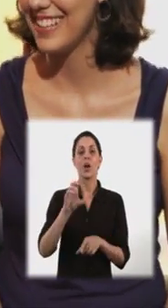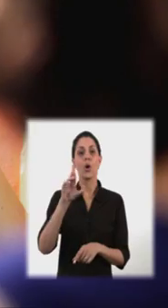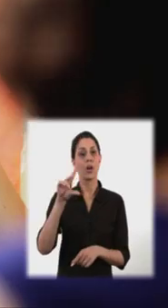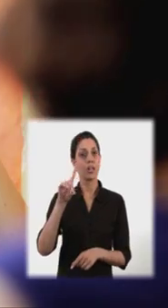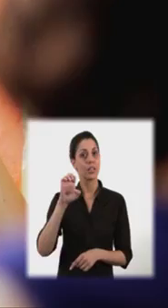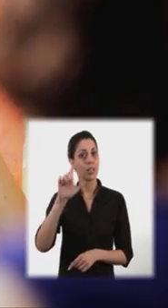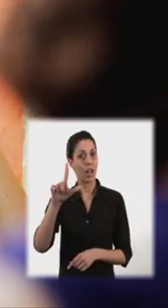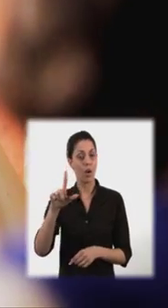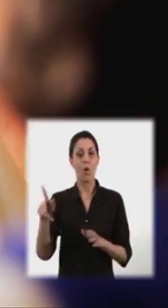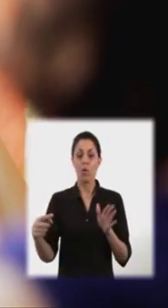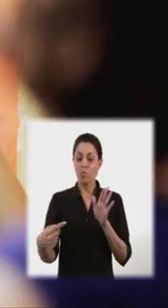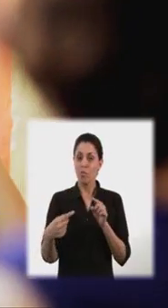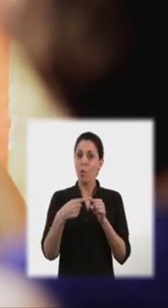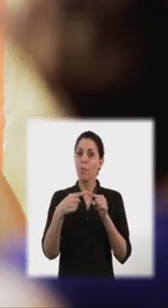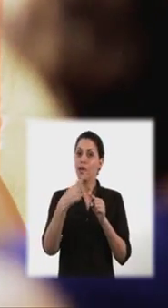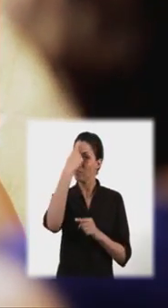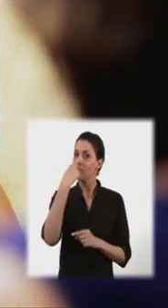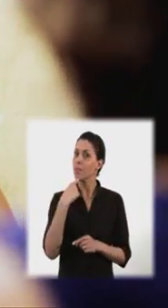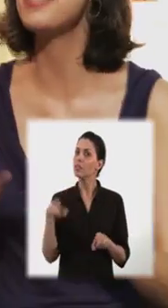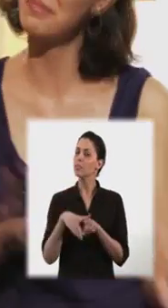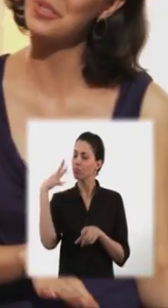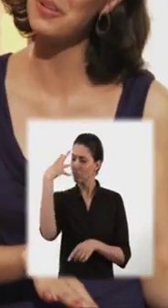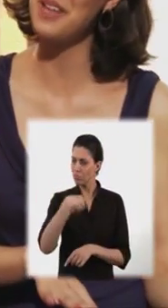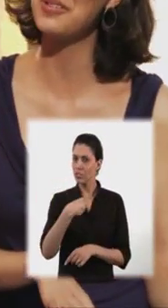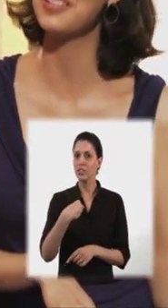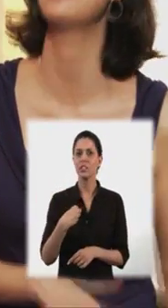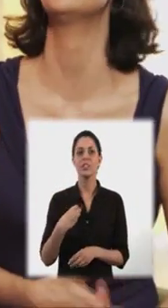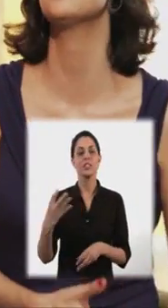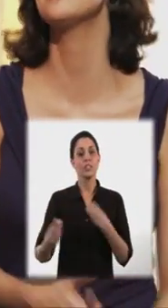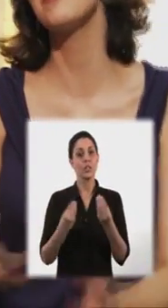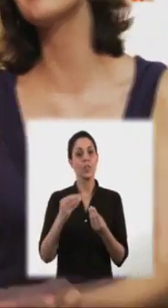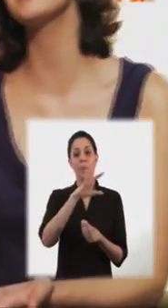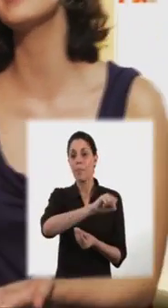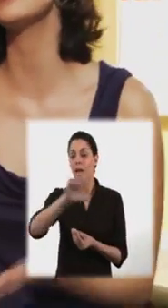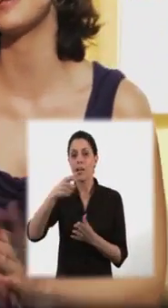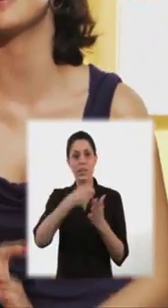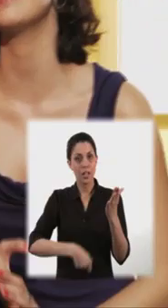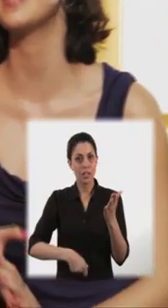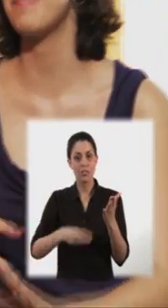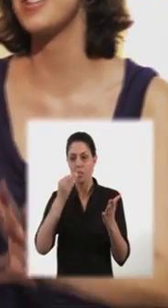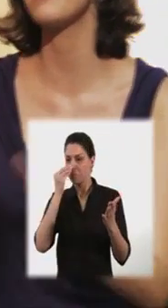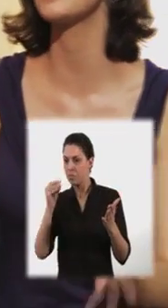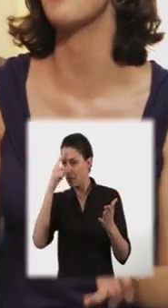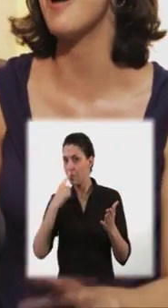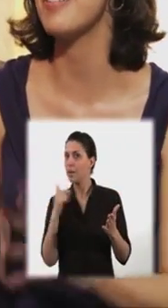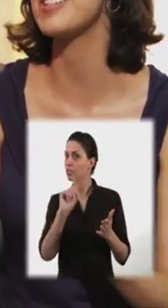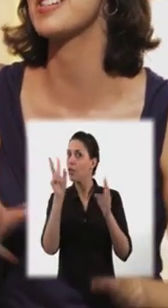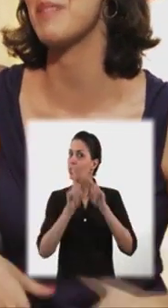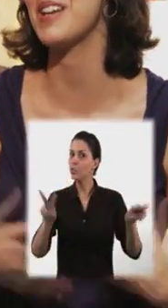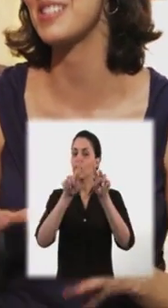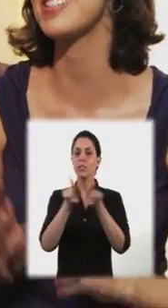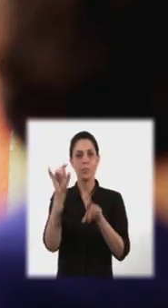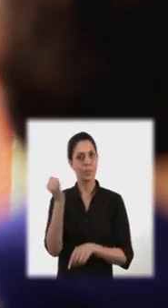é? E que é lindo também. Como a gente está aí, de um lado, cuidando do texto, a gente também não queria deixar aí essa parte visual